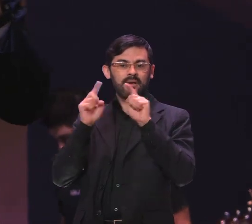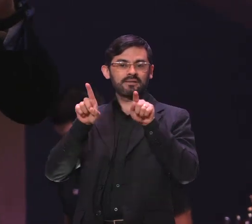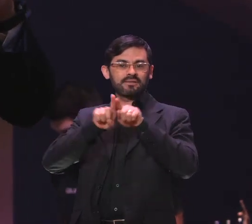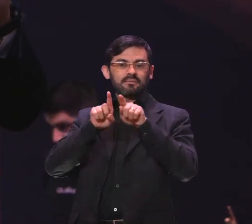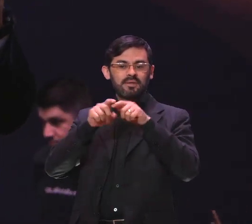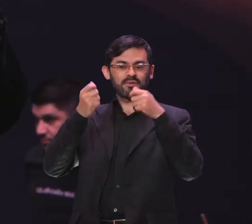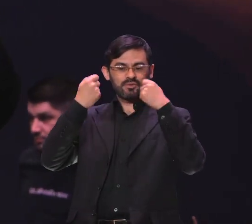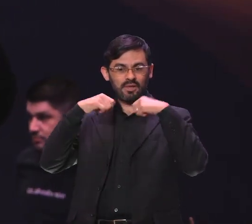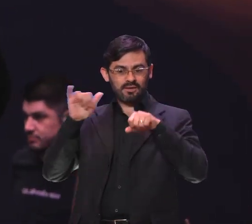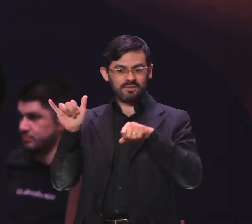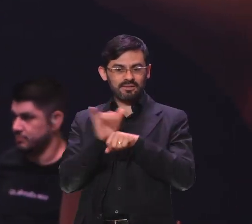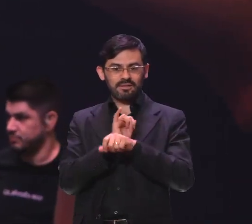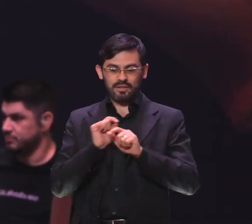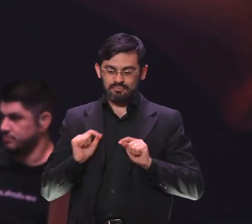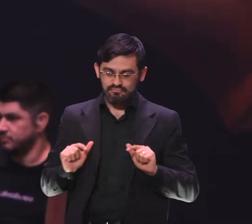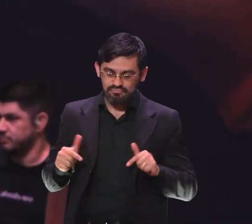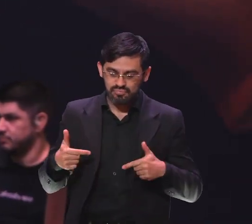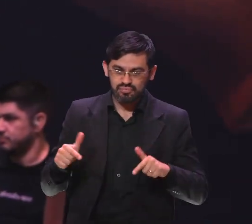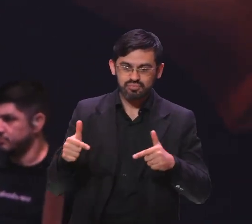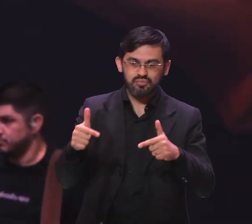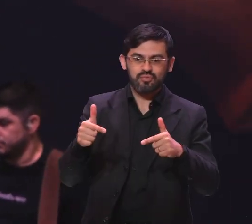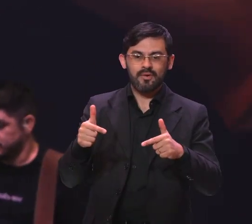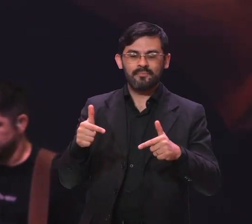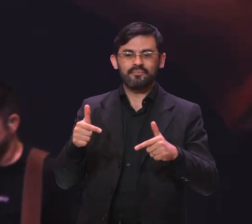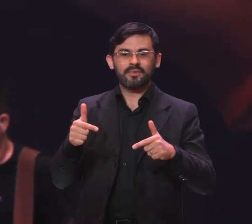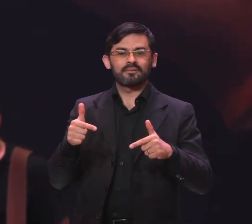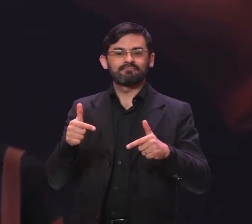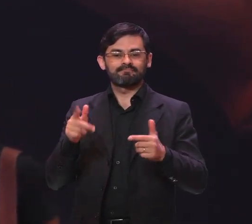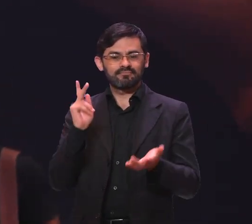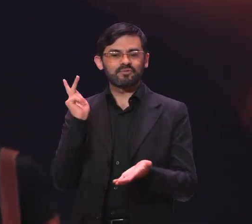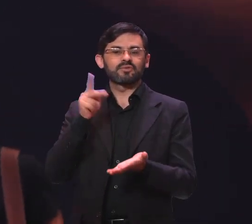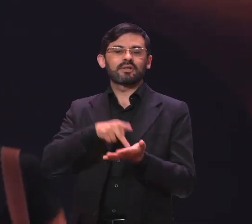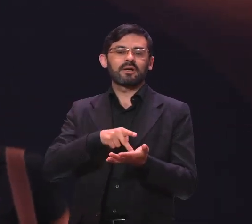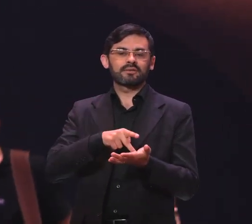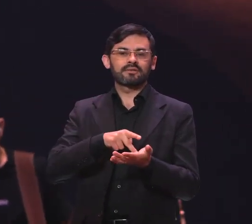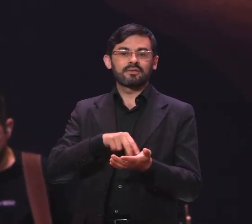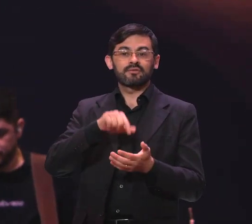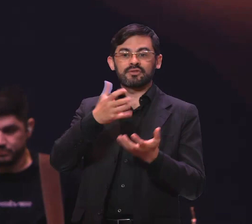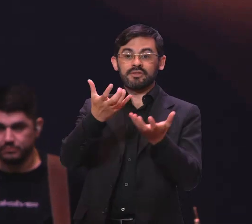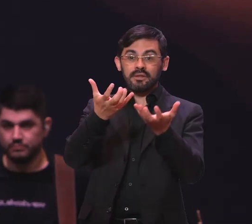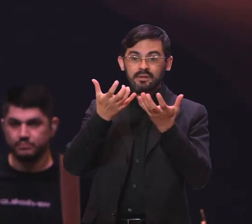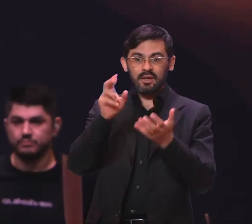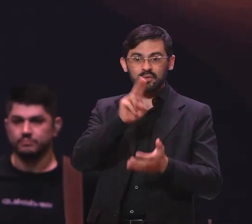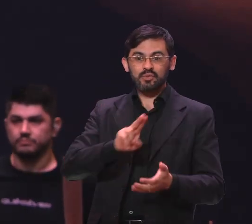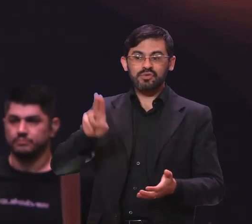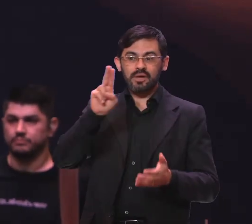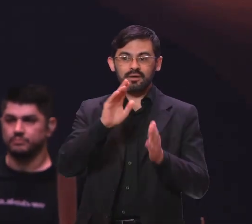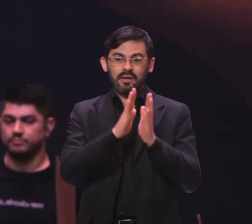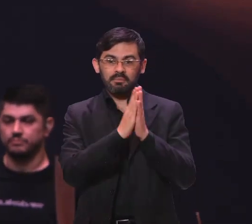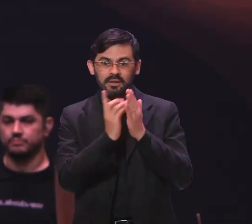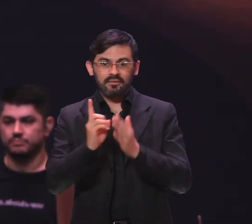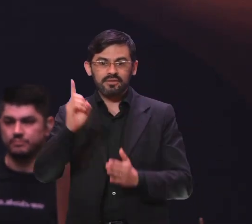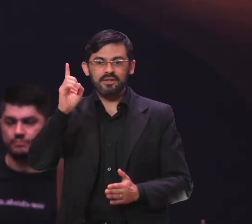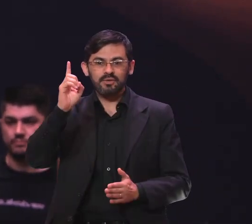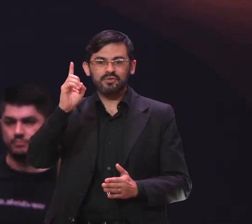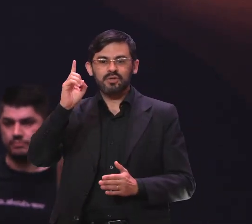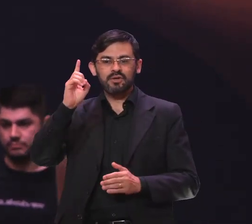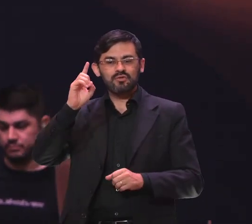nos habilita contra o inimigo. Quem quer usar a palavra de Deus aqui como